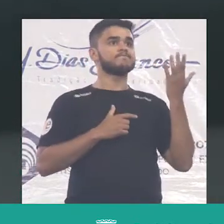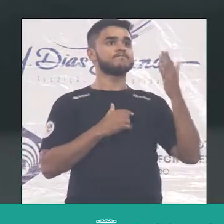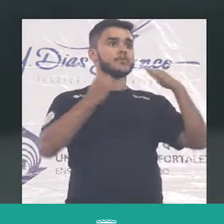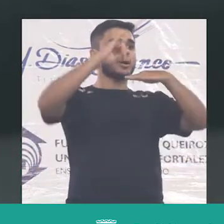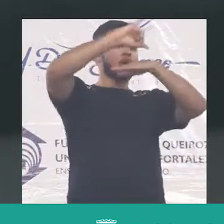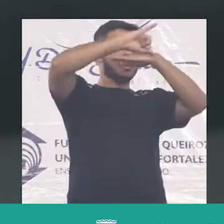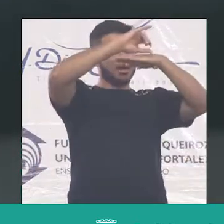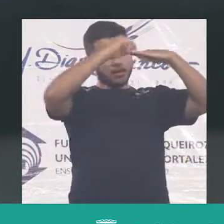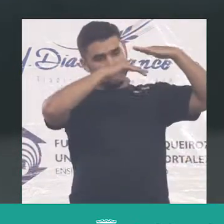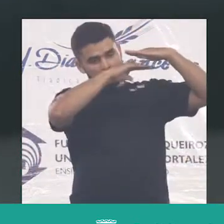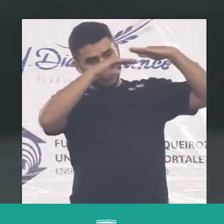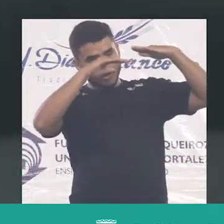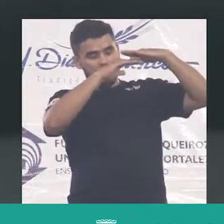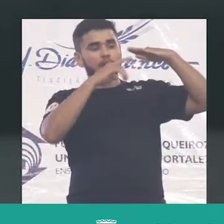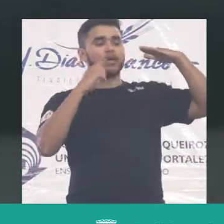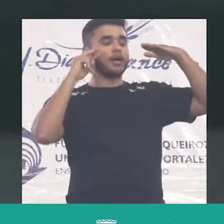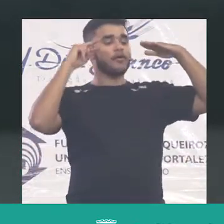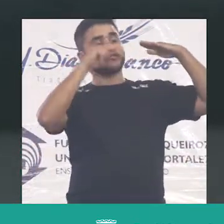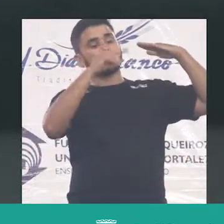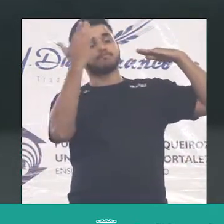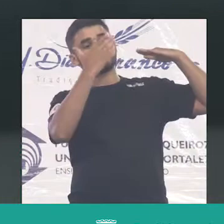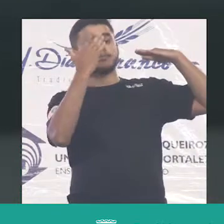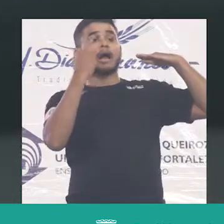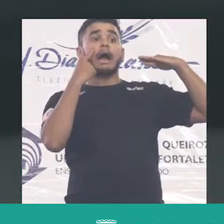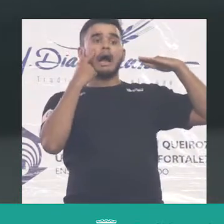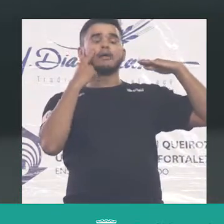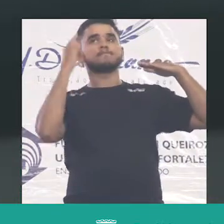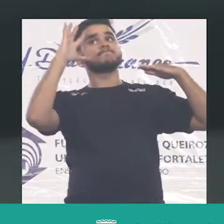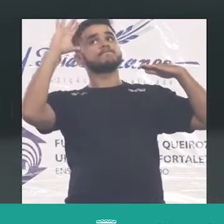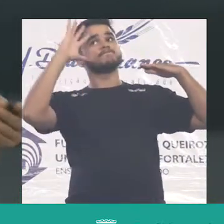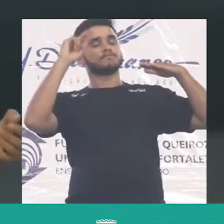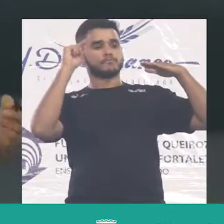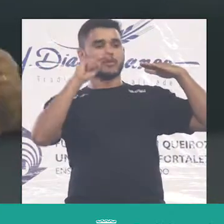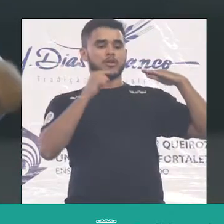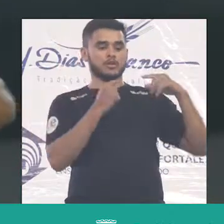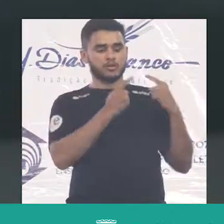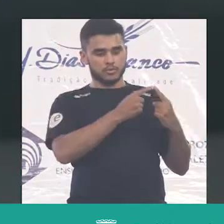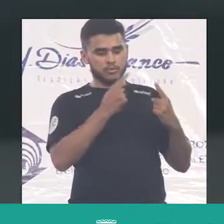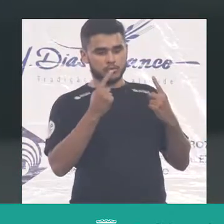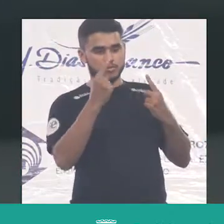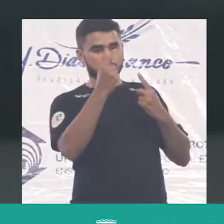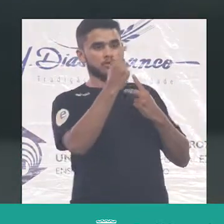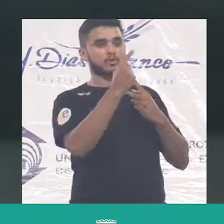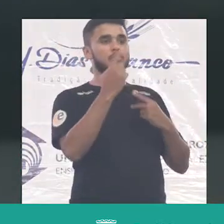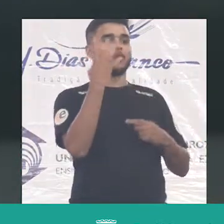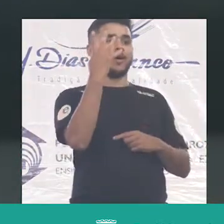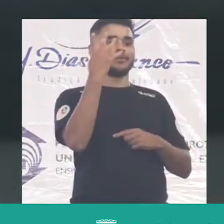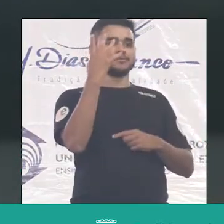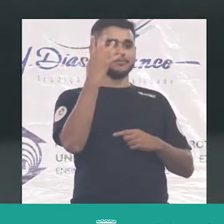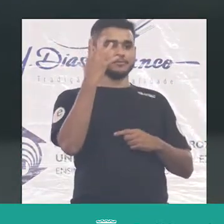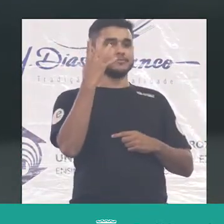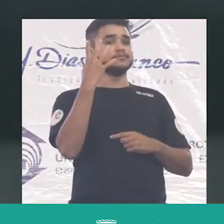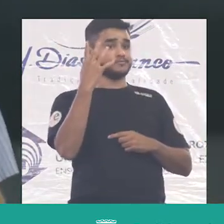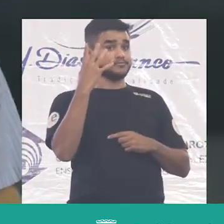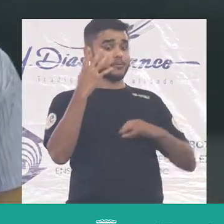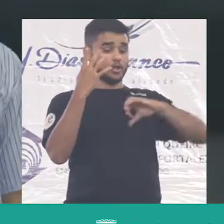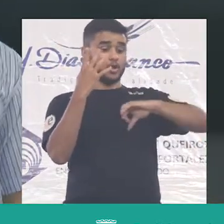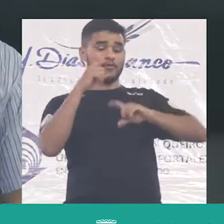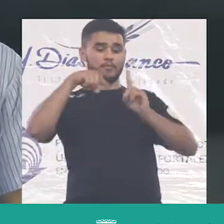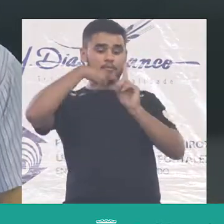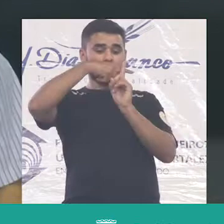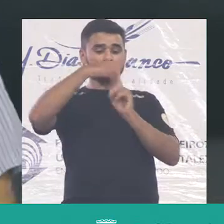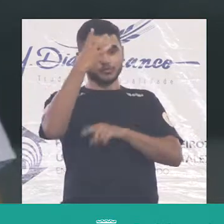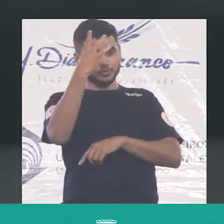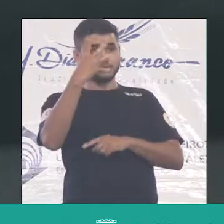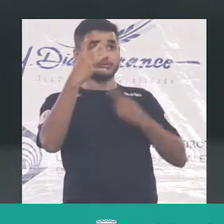4 cubos formando um andar completo, 2 por 2, 4 cubos. E tenho que imaginar mais um cubo em